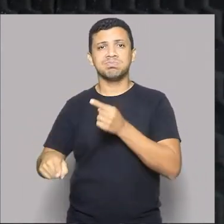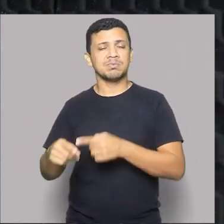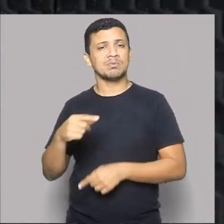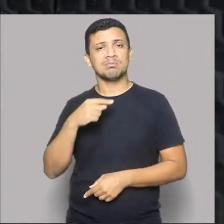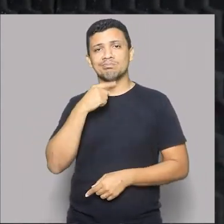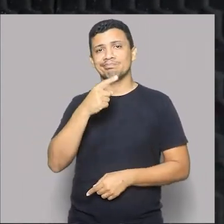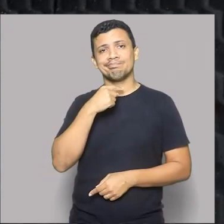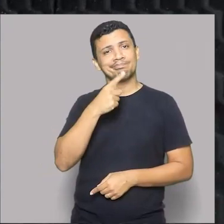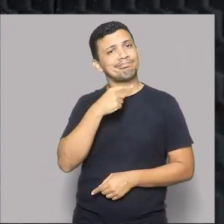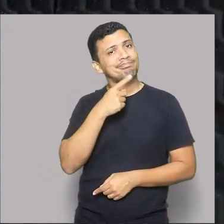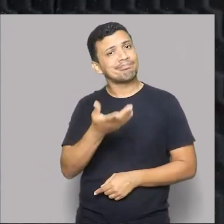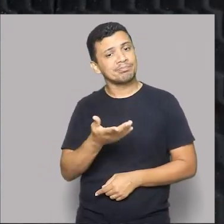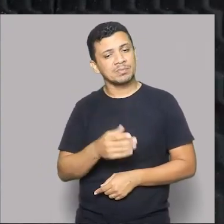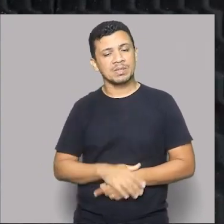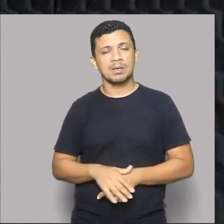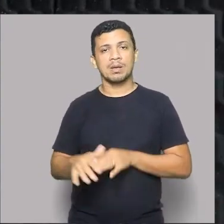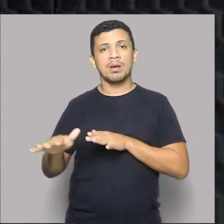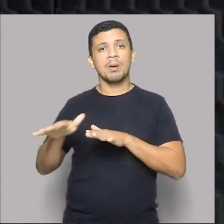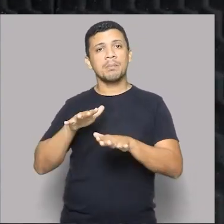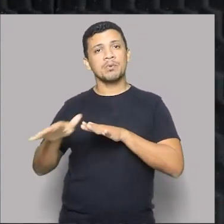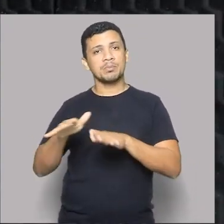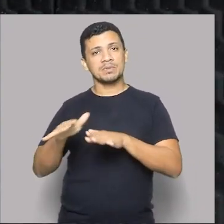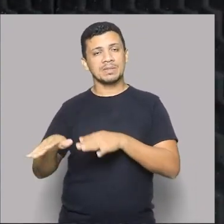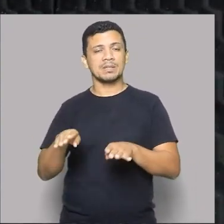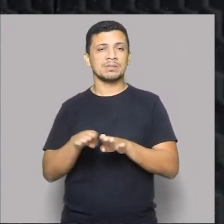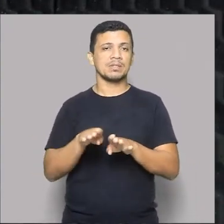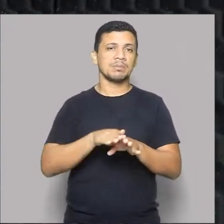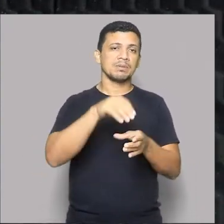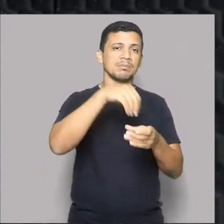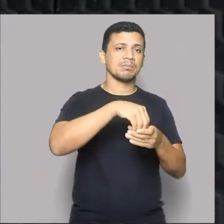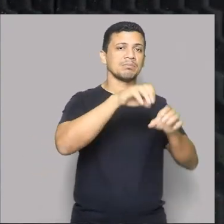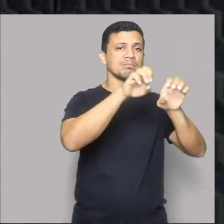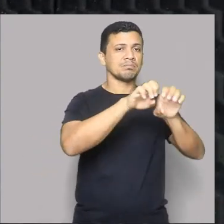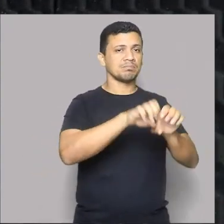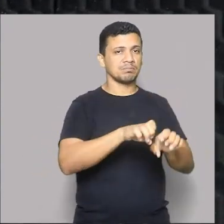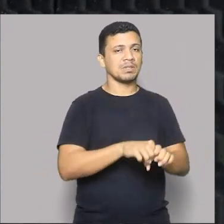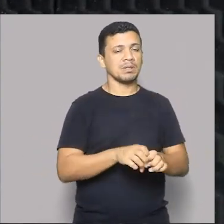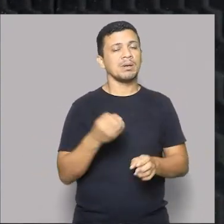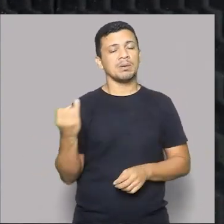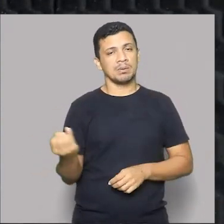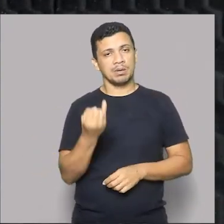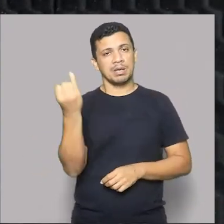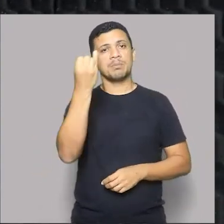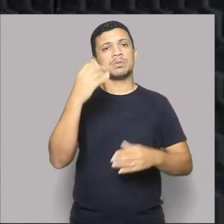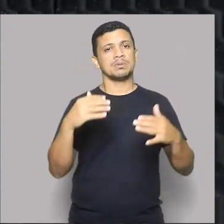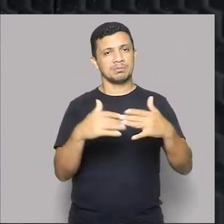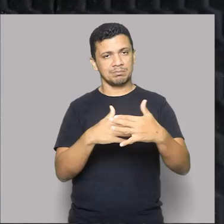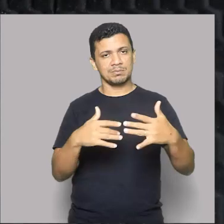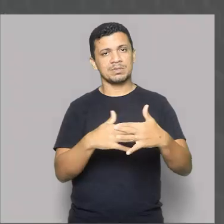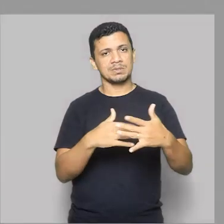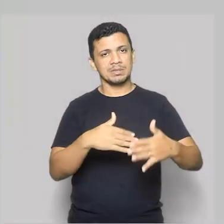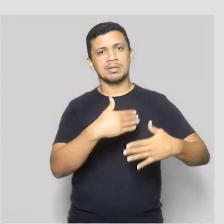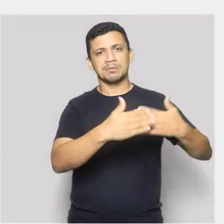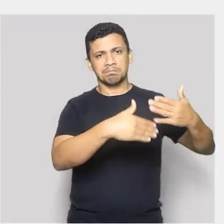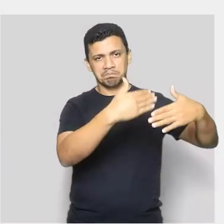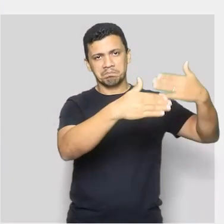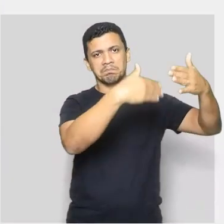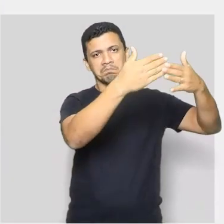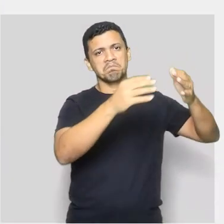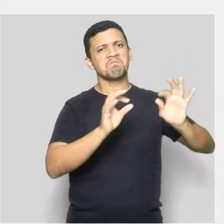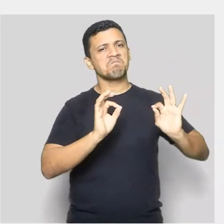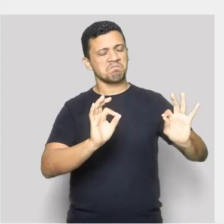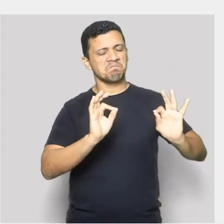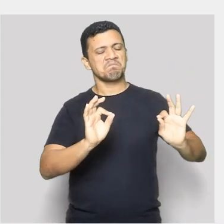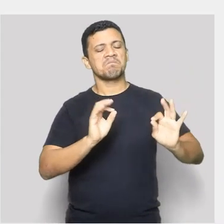condições, tá certo? Então, mobilidade e infraestrutura são dois aspectos muito importantes para que a cidade funcione no seu mais perfeito